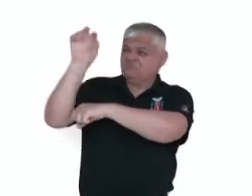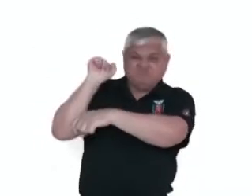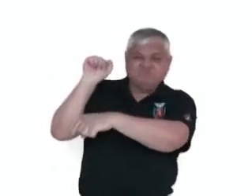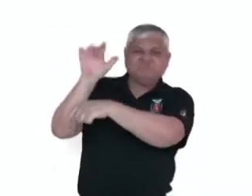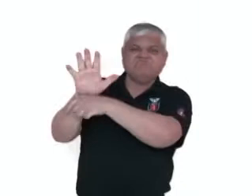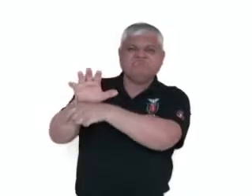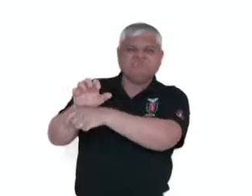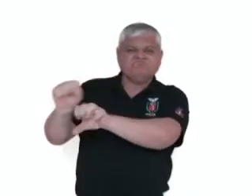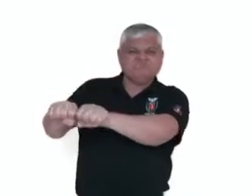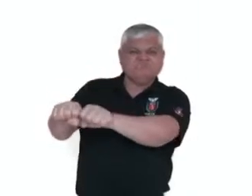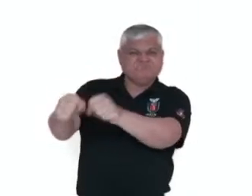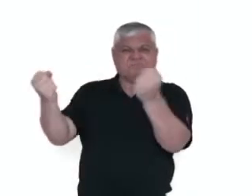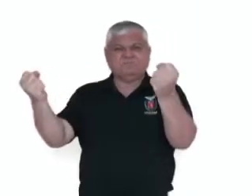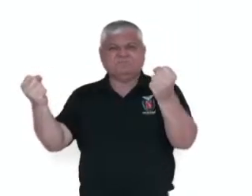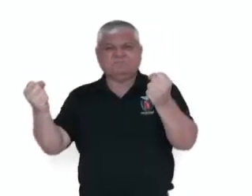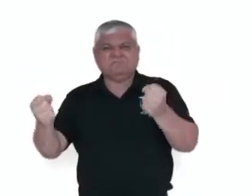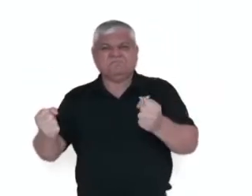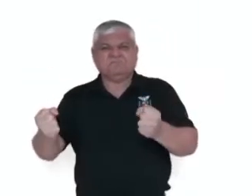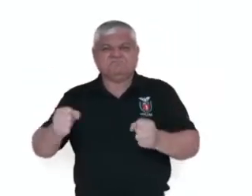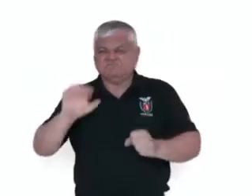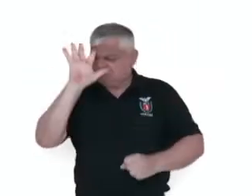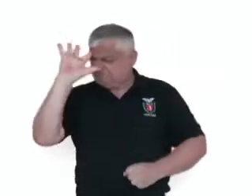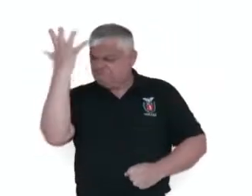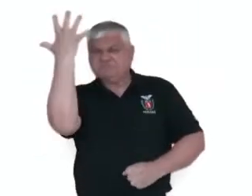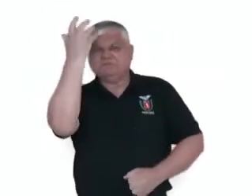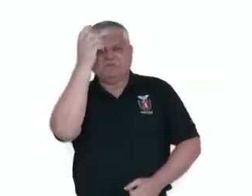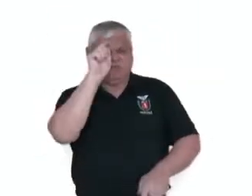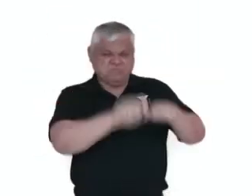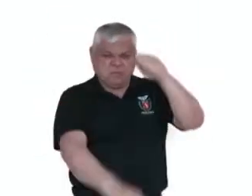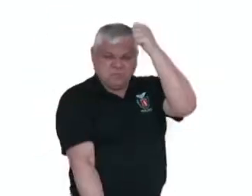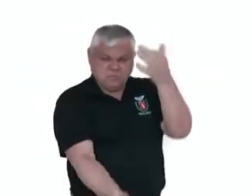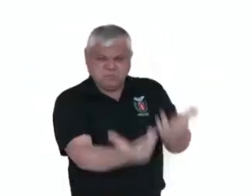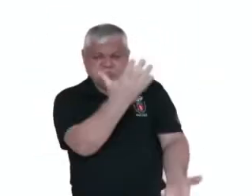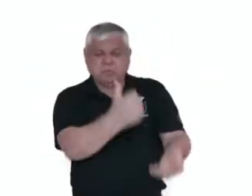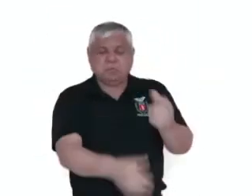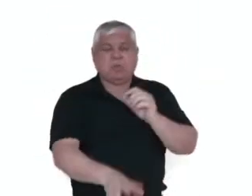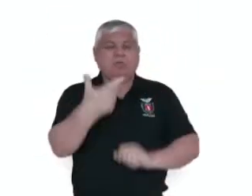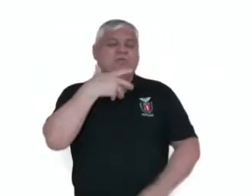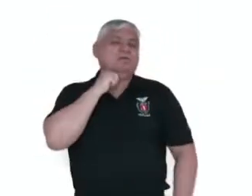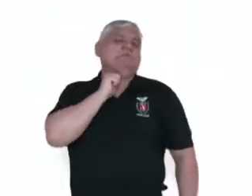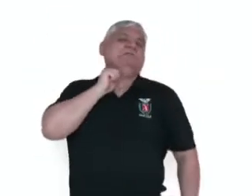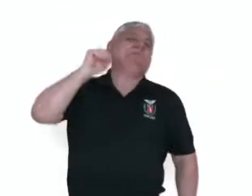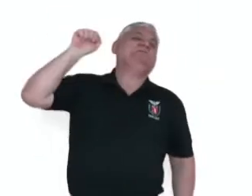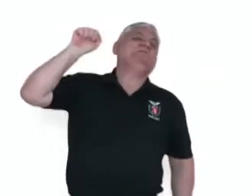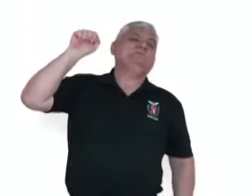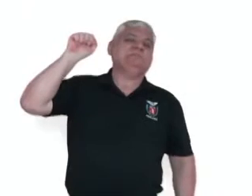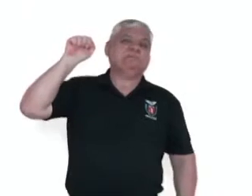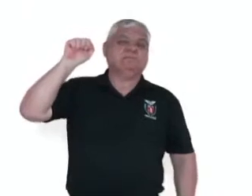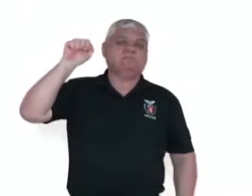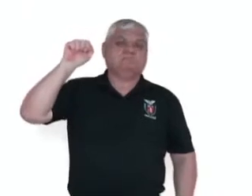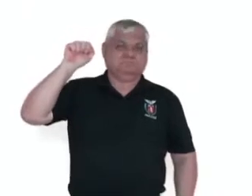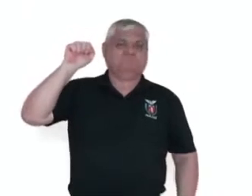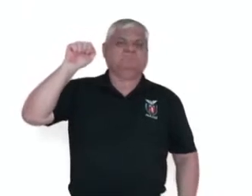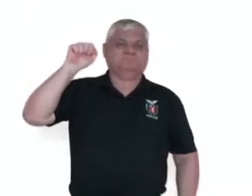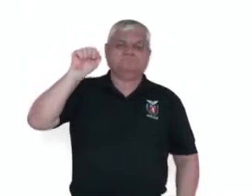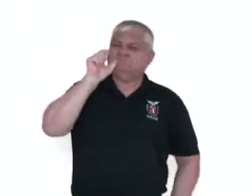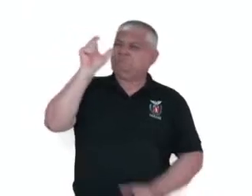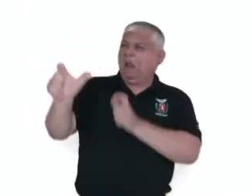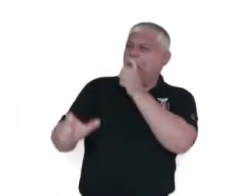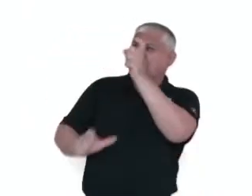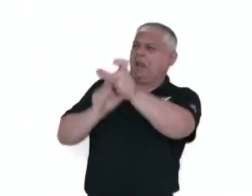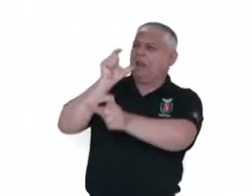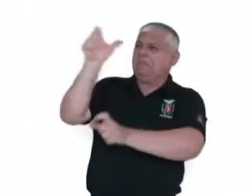ferramentas, incendiando plantações, suicidando-se, agredindo feitores e